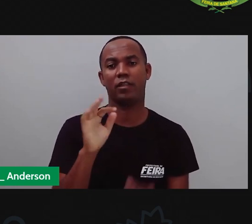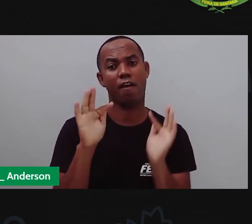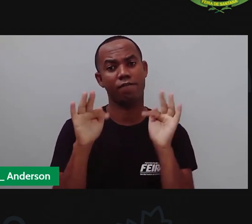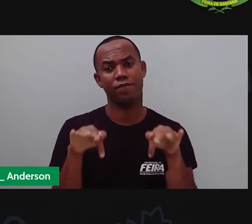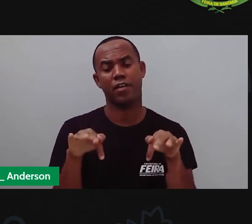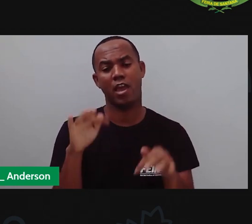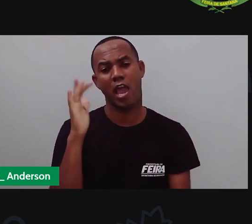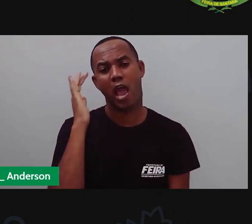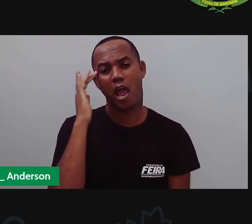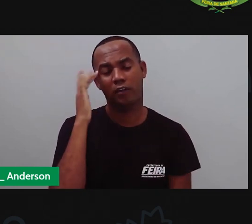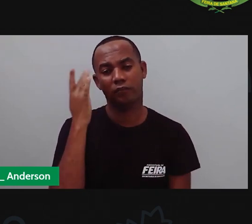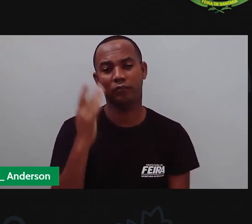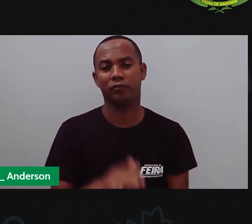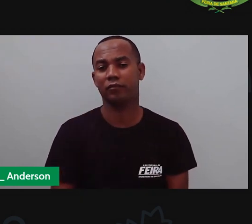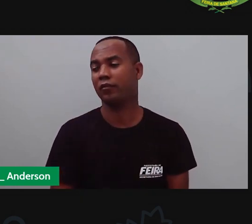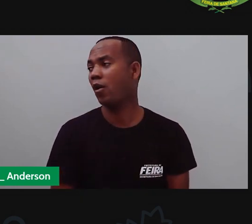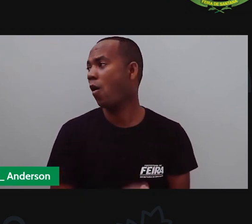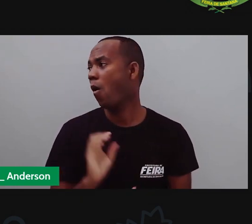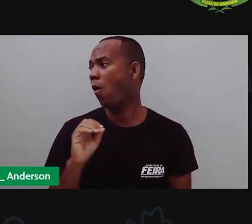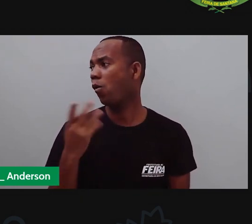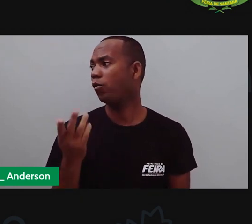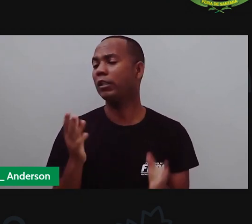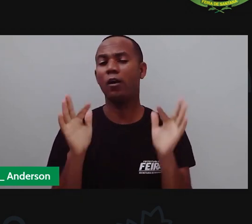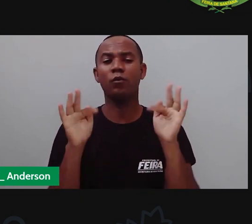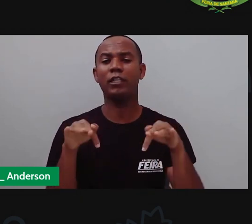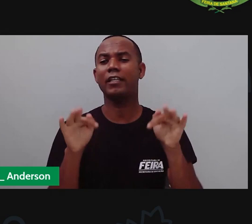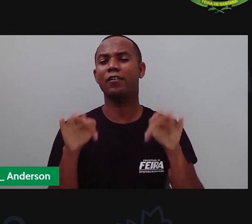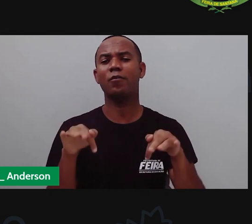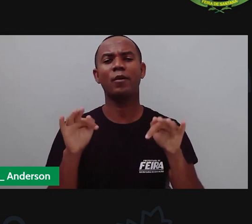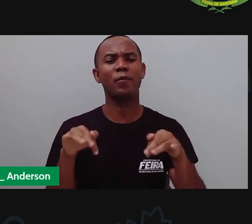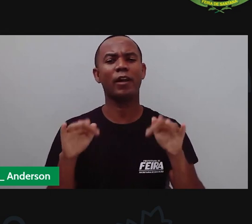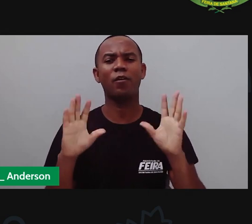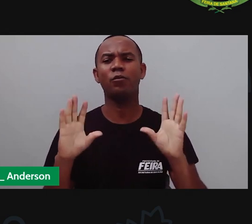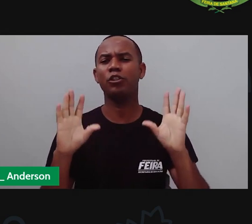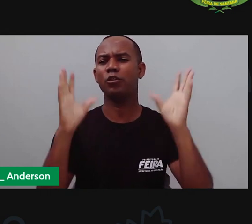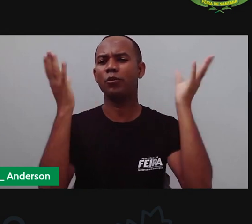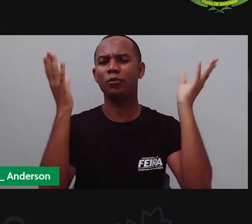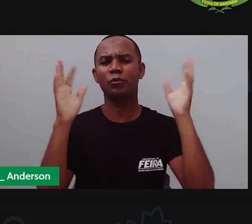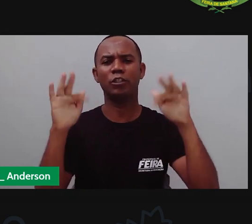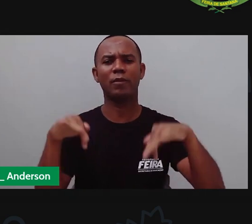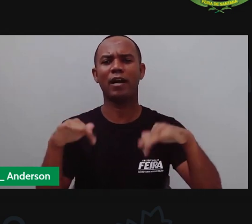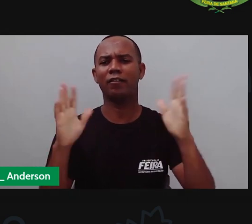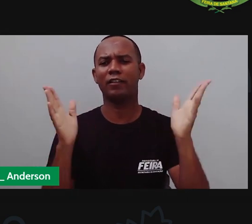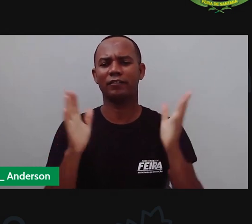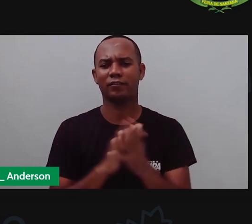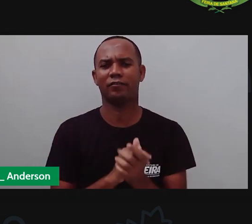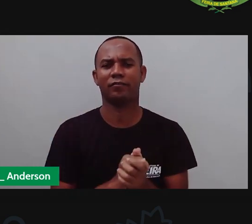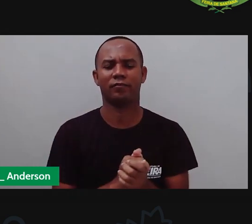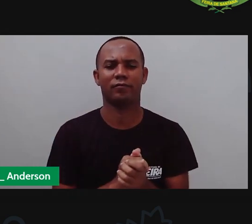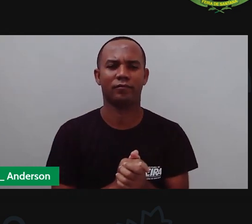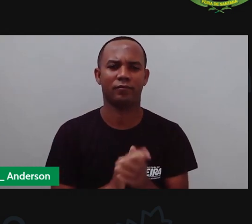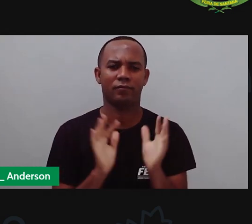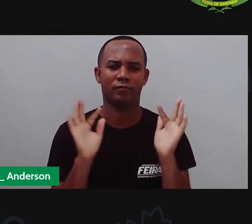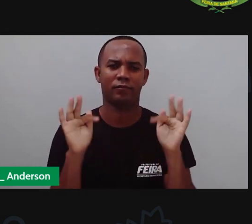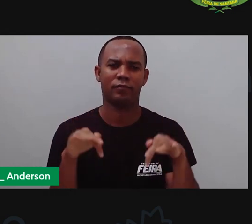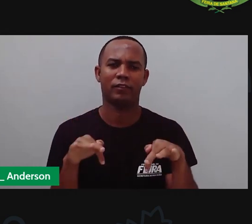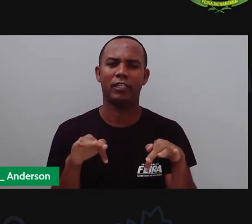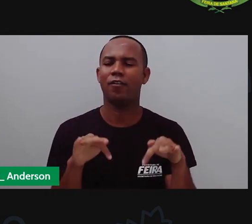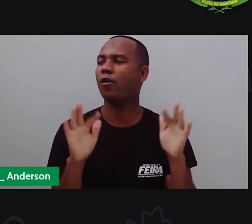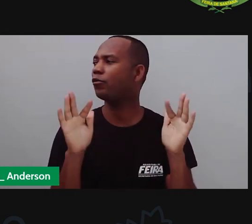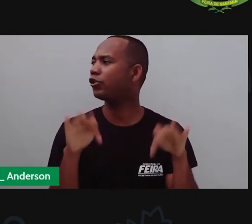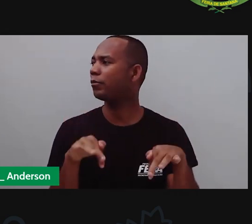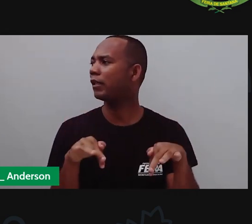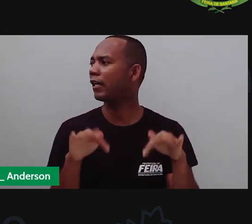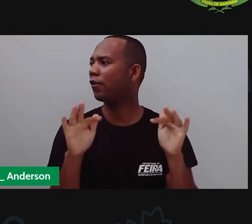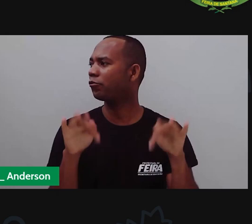finalzinho. Então a gente vai comemorar ou a 150 ou a última do ano letivo. A última aula ou a 150, quem